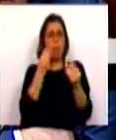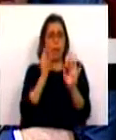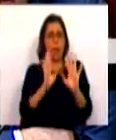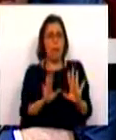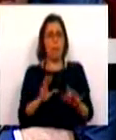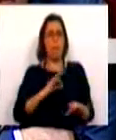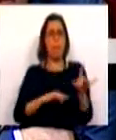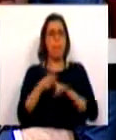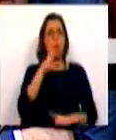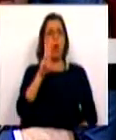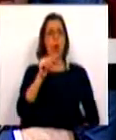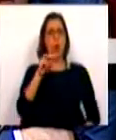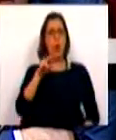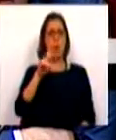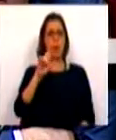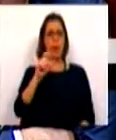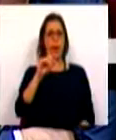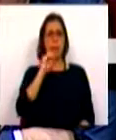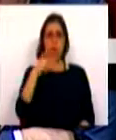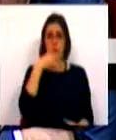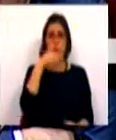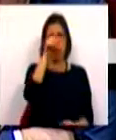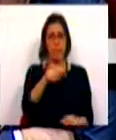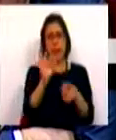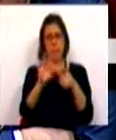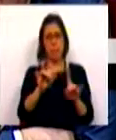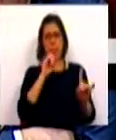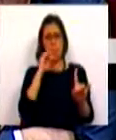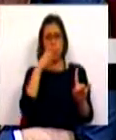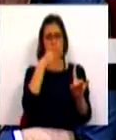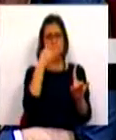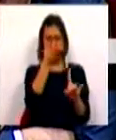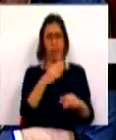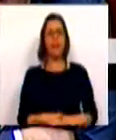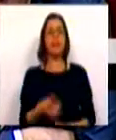que o Sr. Deputado Nuno Magalhães poderia e poderá explicar pormenorizadamente.